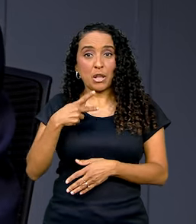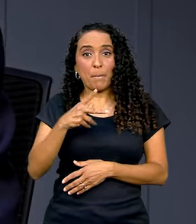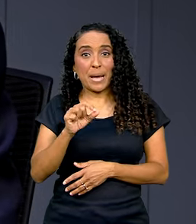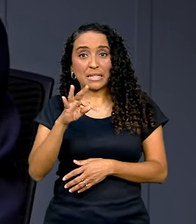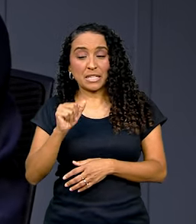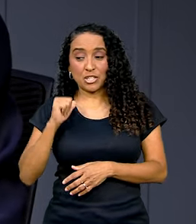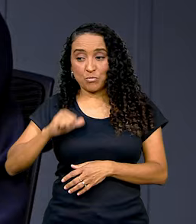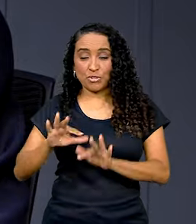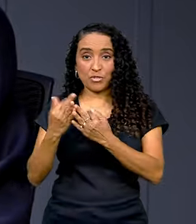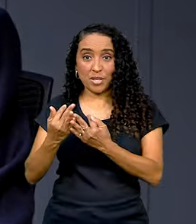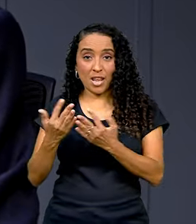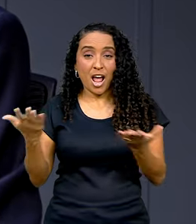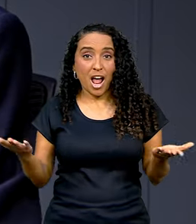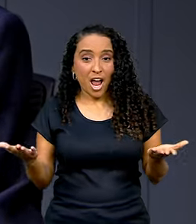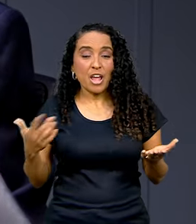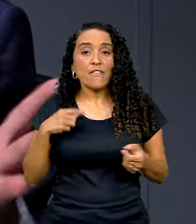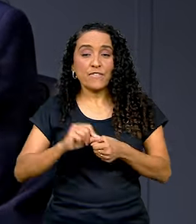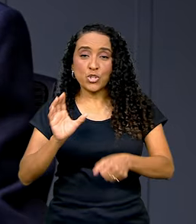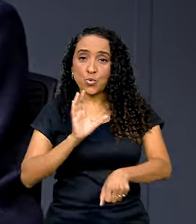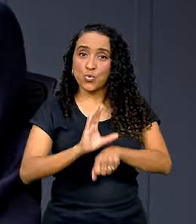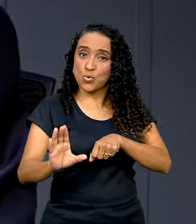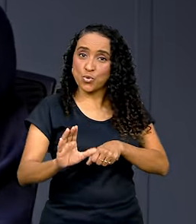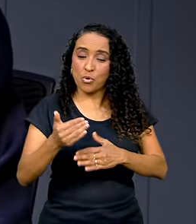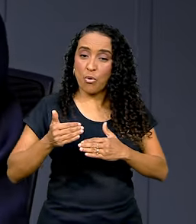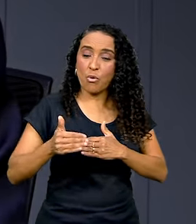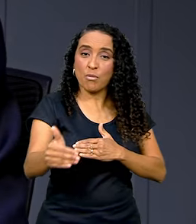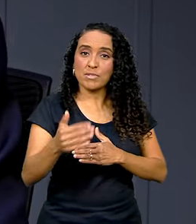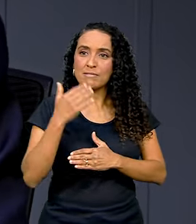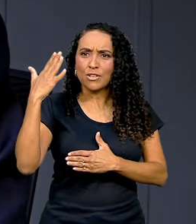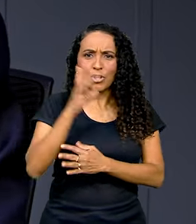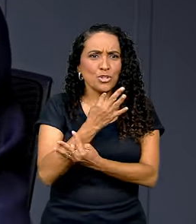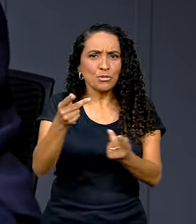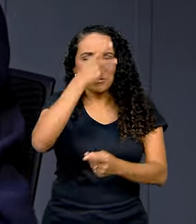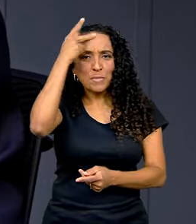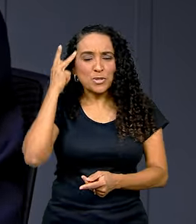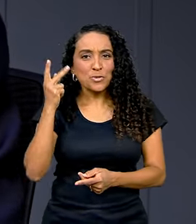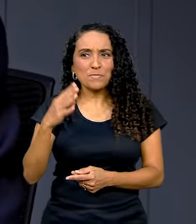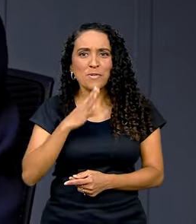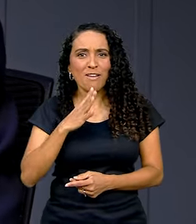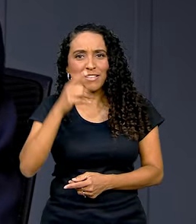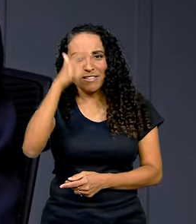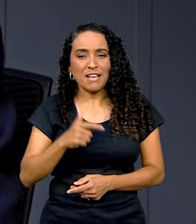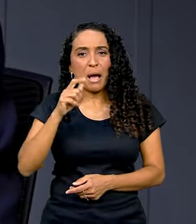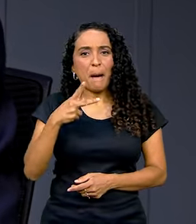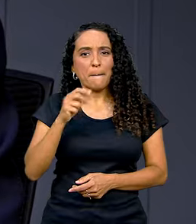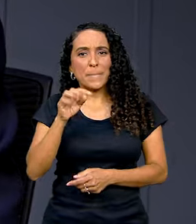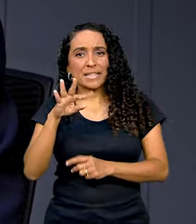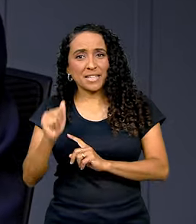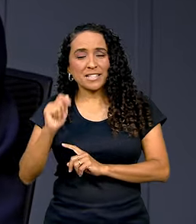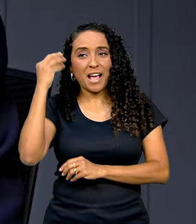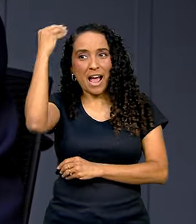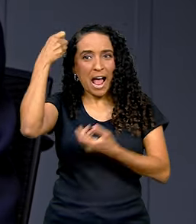Patrícia do bolsa família aí fiz o curso passei a a ser conhecida como Patrícia cabeleireira e